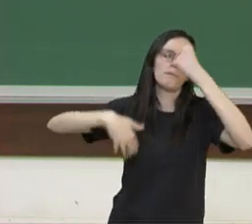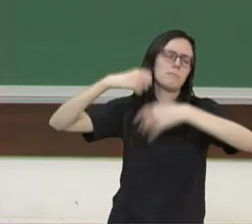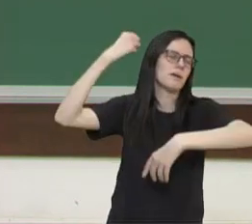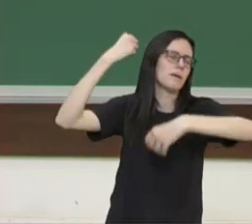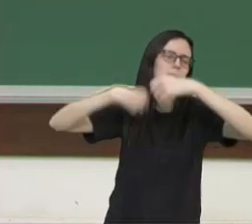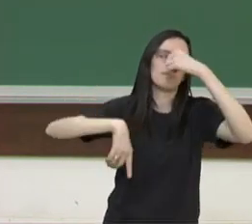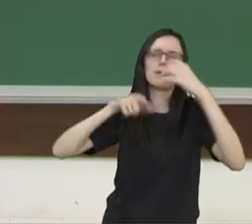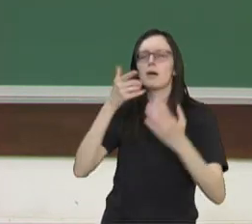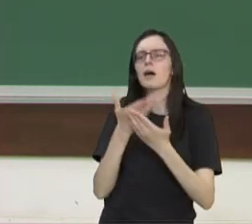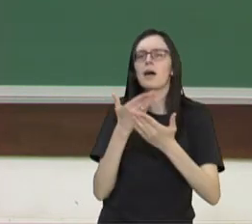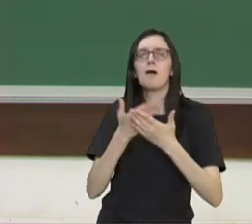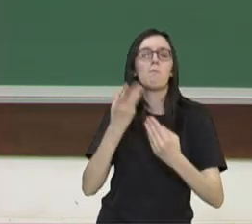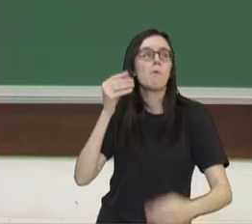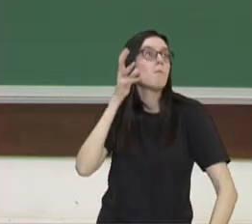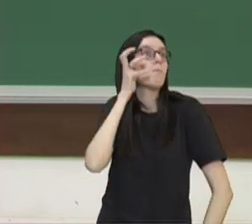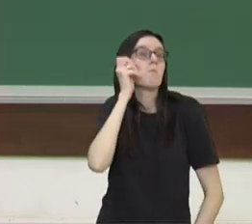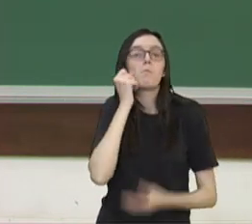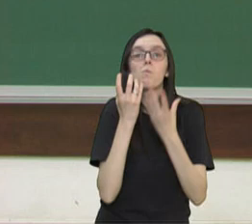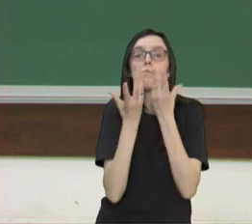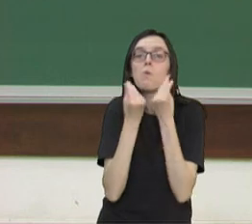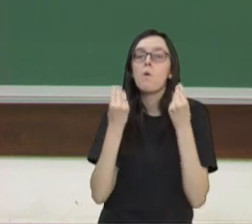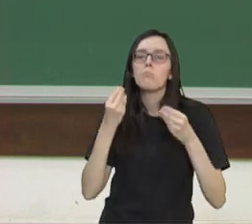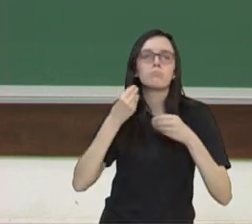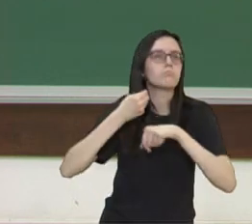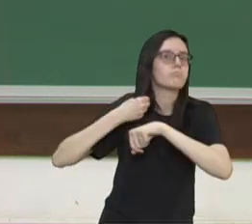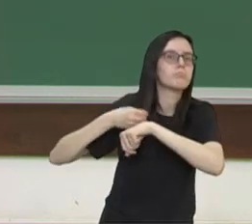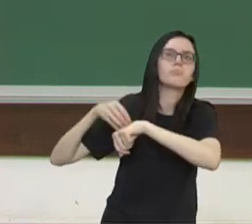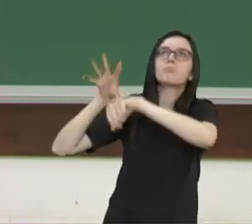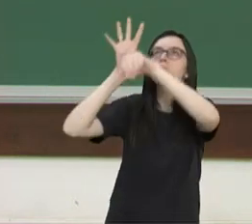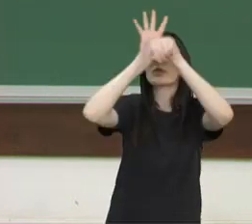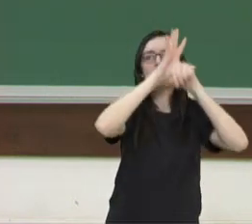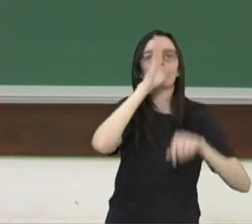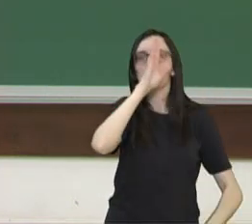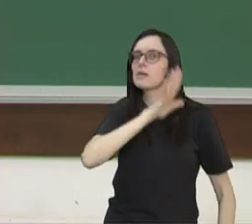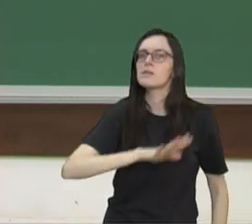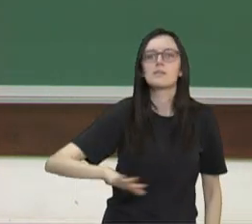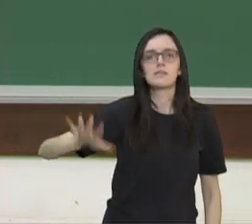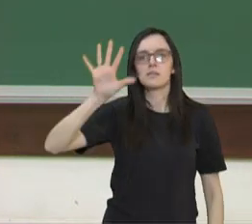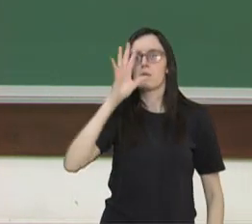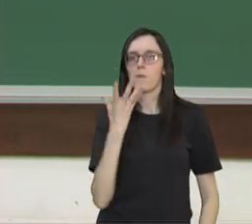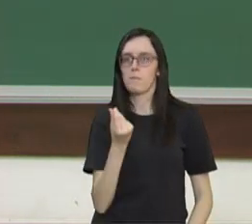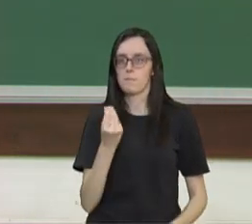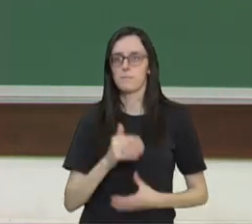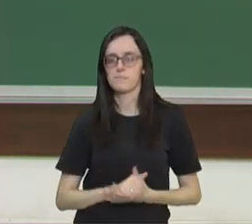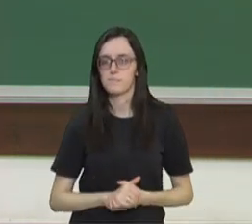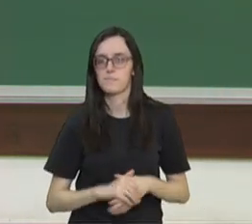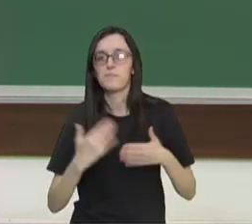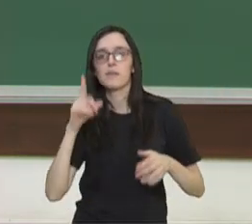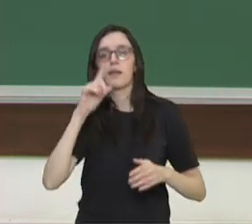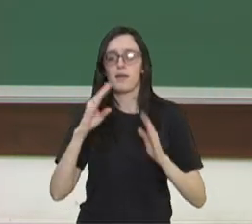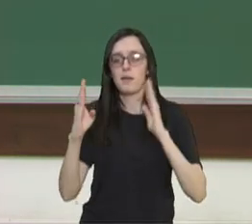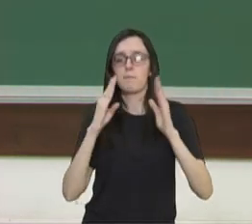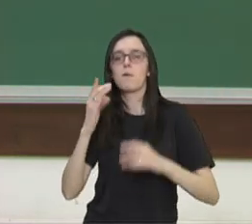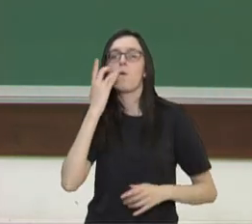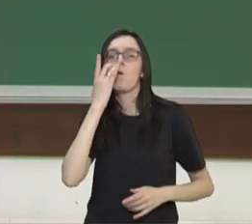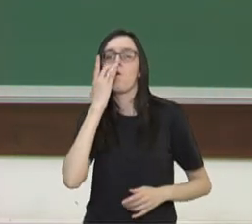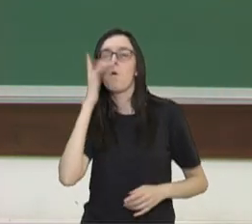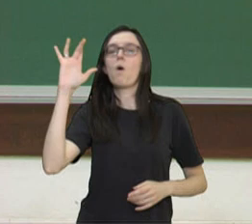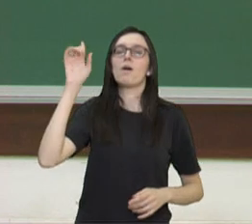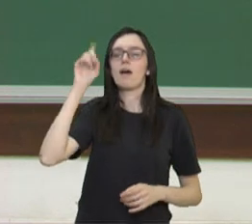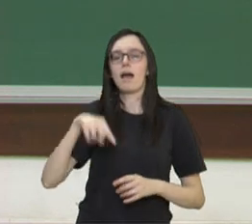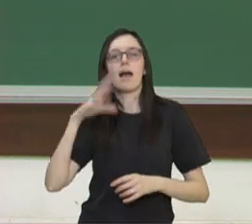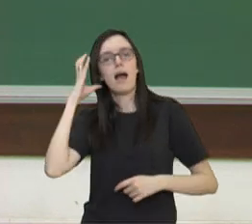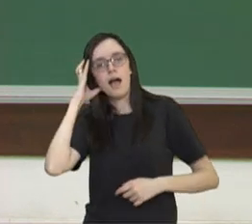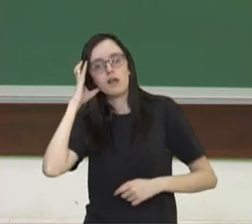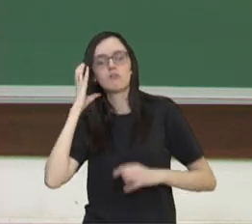eram programas muito ouvidos com retransmissão nacional pelas emissoras de rádio. Então a era de ouro do rádio aí entre